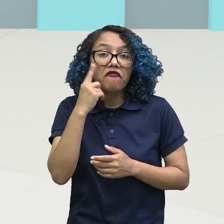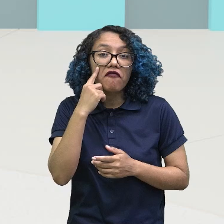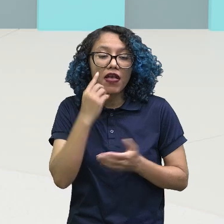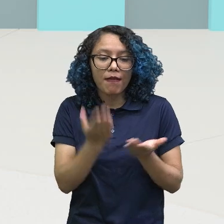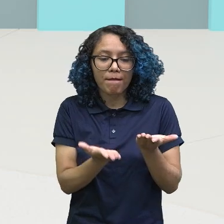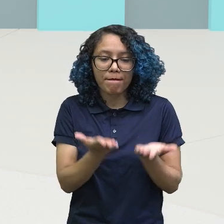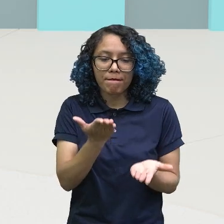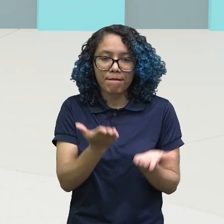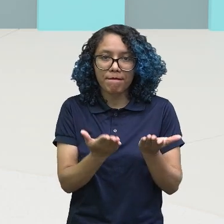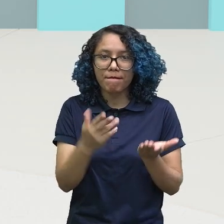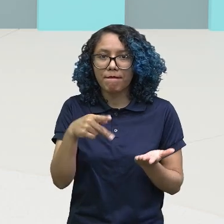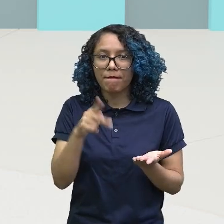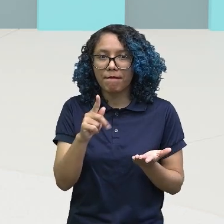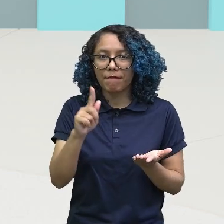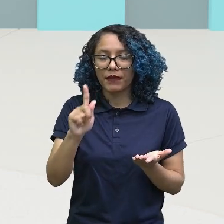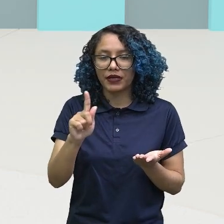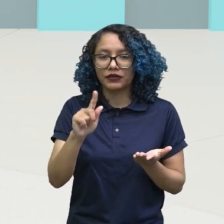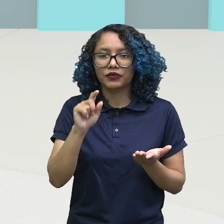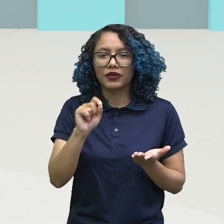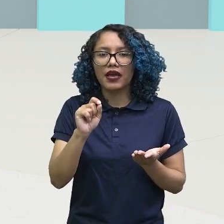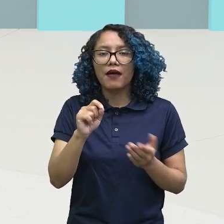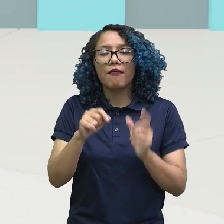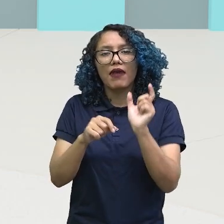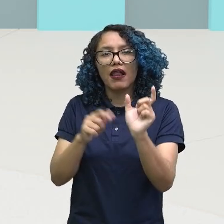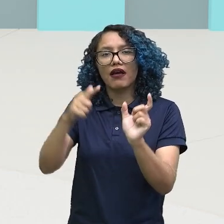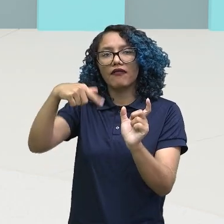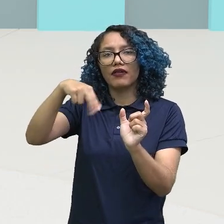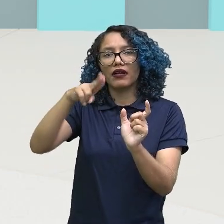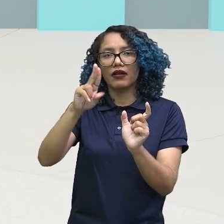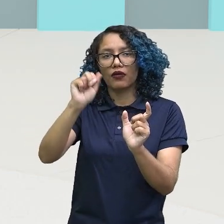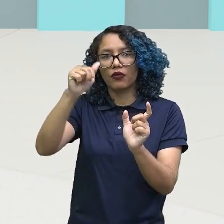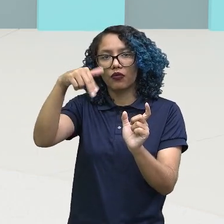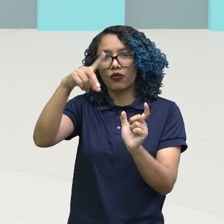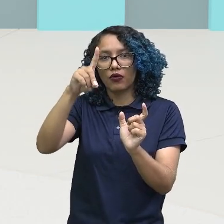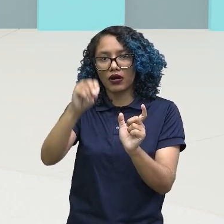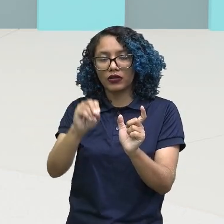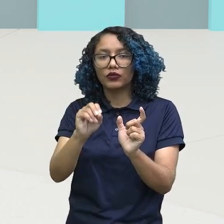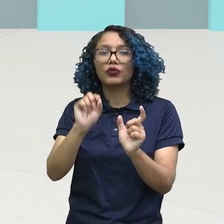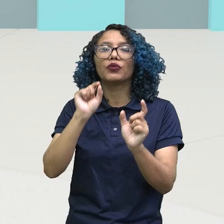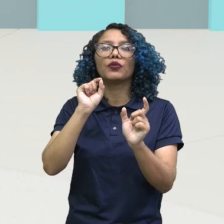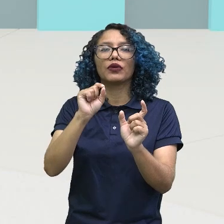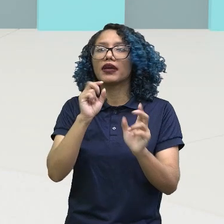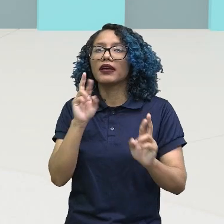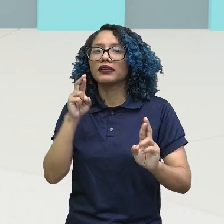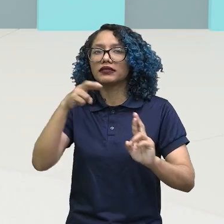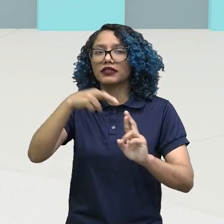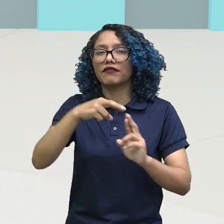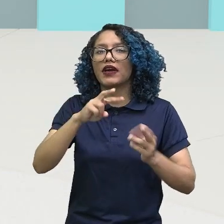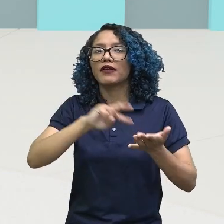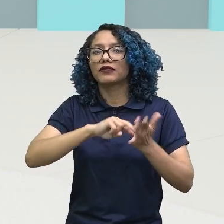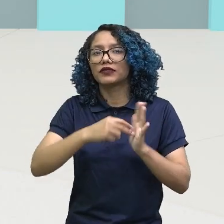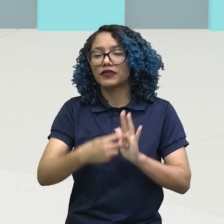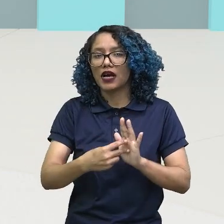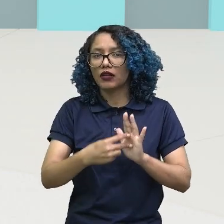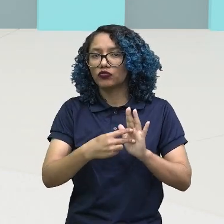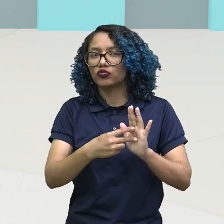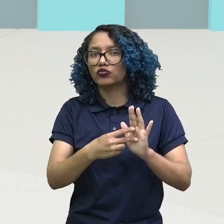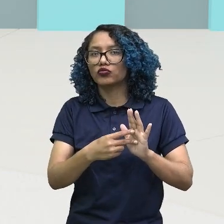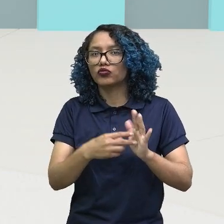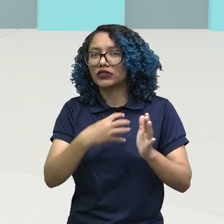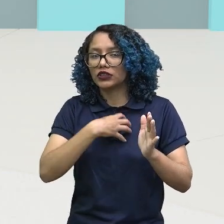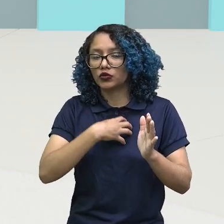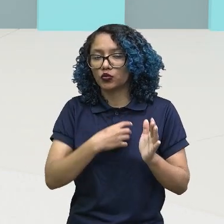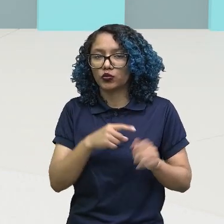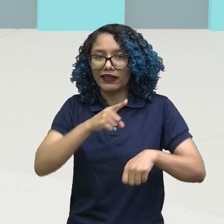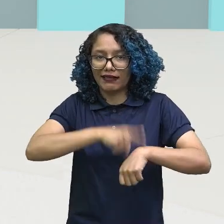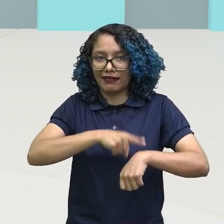temos a palavra quando, que ela indica o quê? Um sentido de tempo, ela expressa tempo. Então, logo a gente vai ter